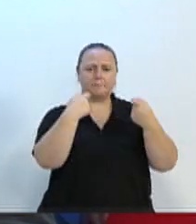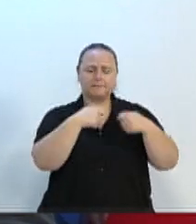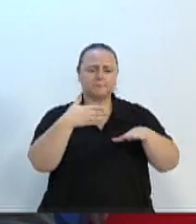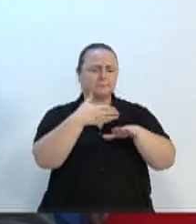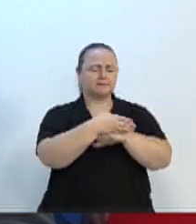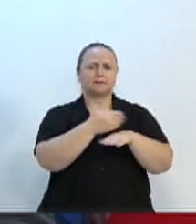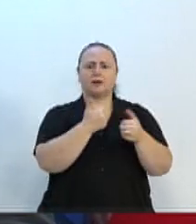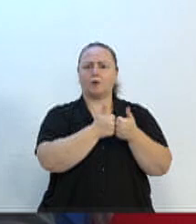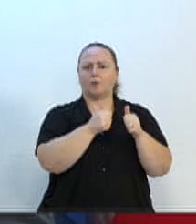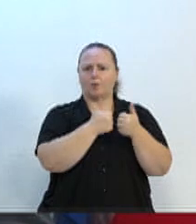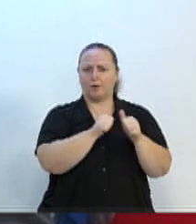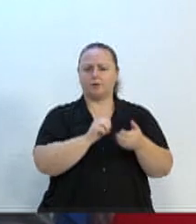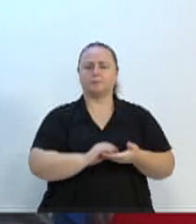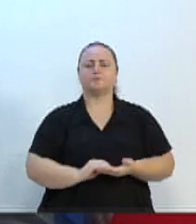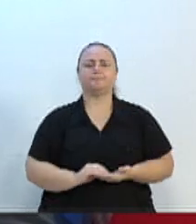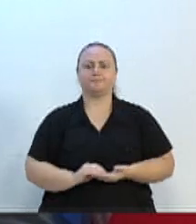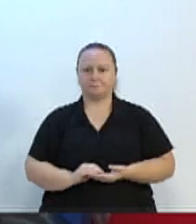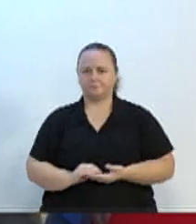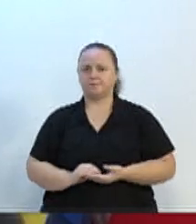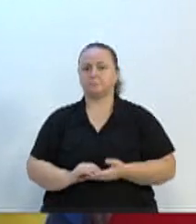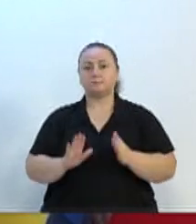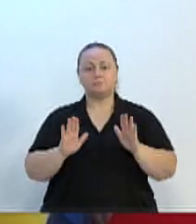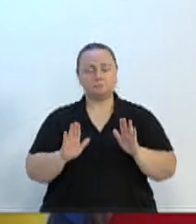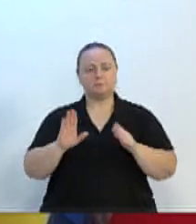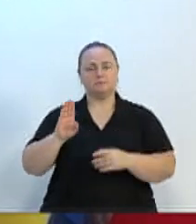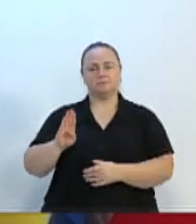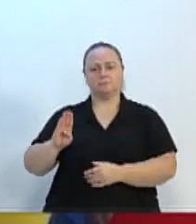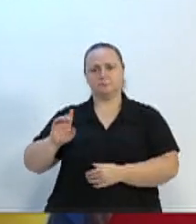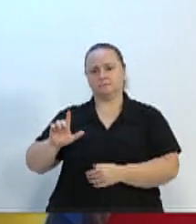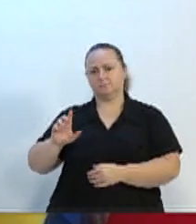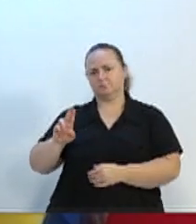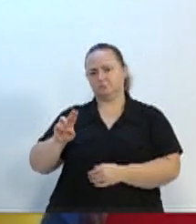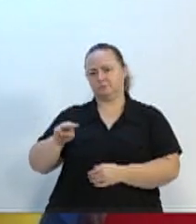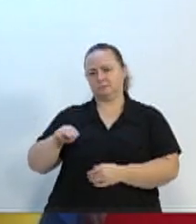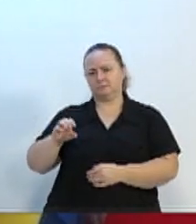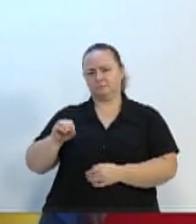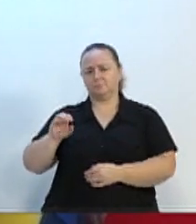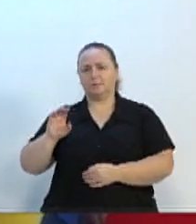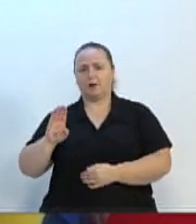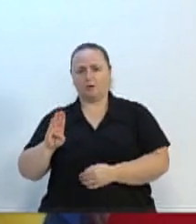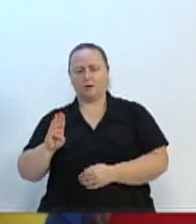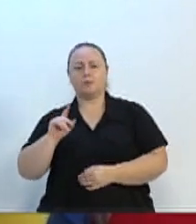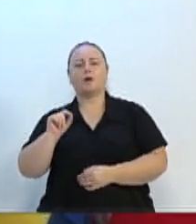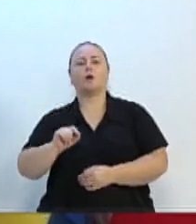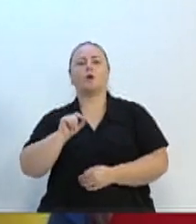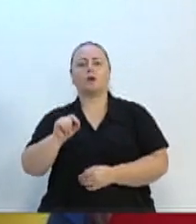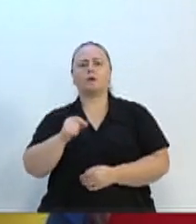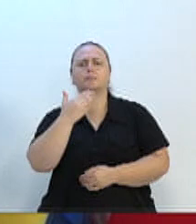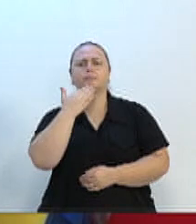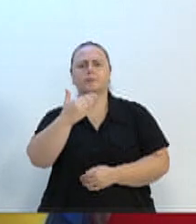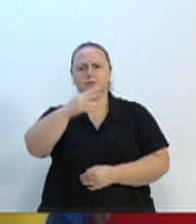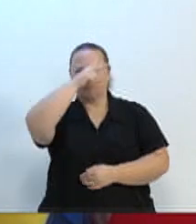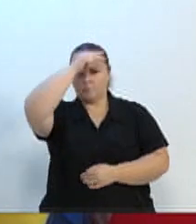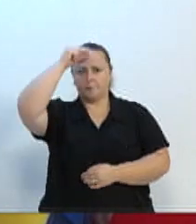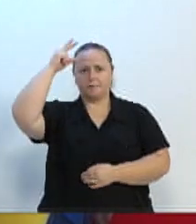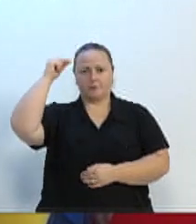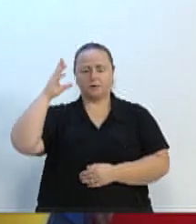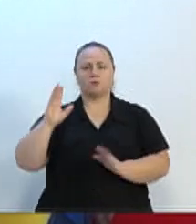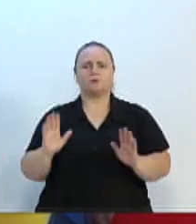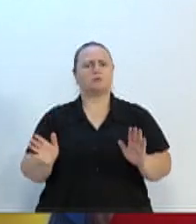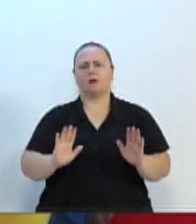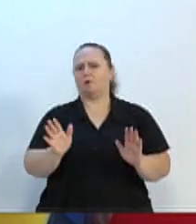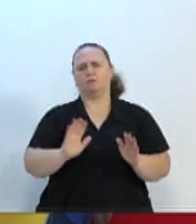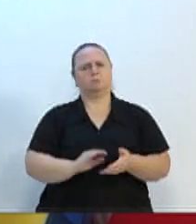a Blumob botou na cabeça que vai cobrar, e cobrar da prefeitura? Não vai cobrar da prefeitura. Quem